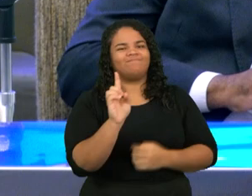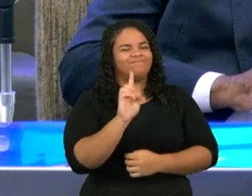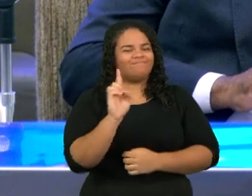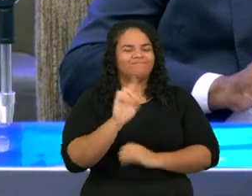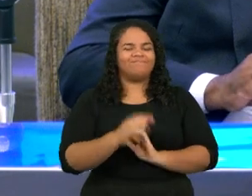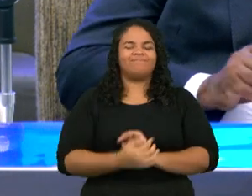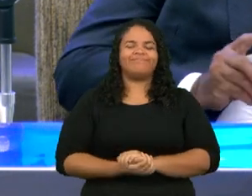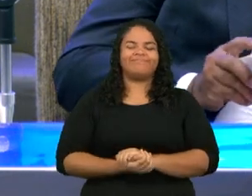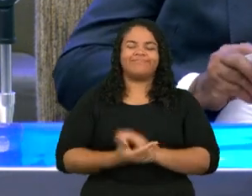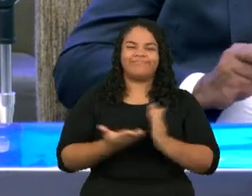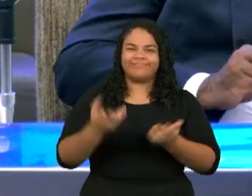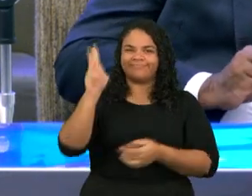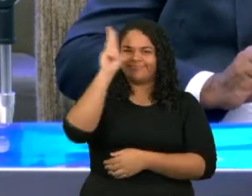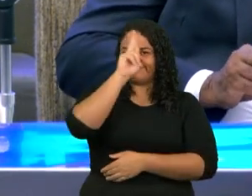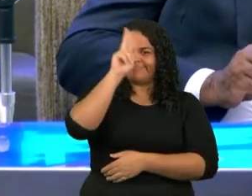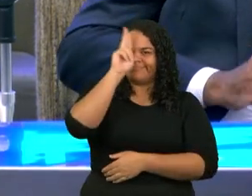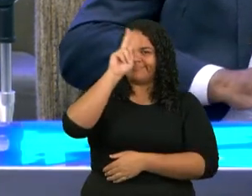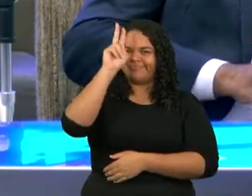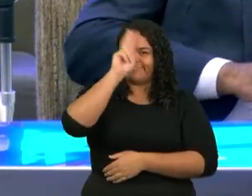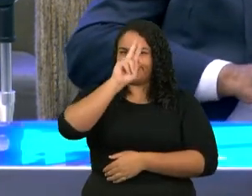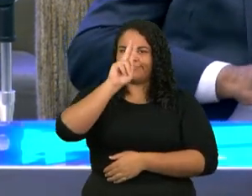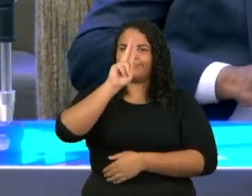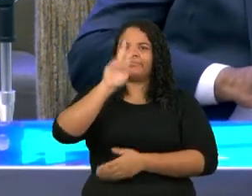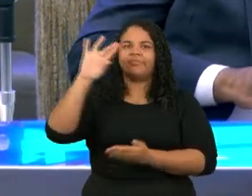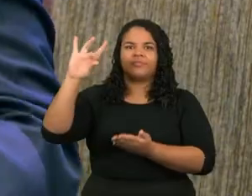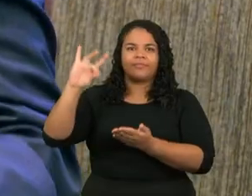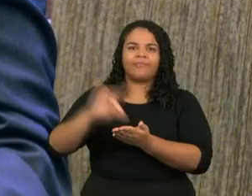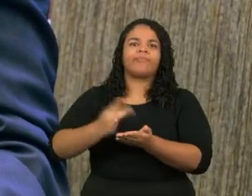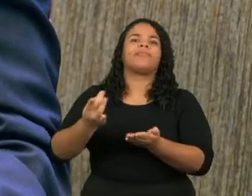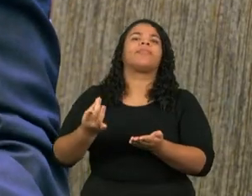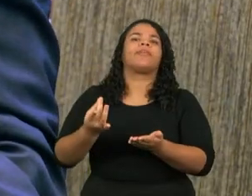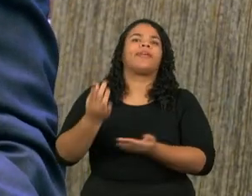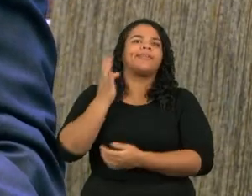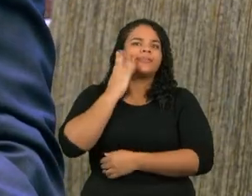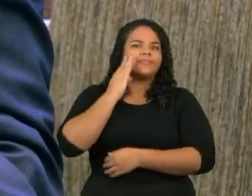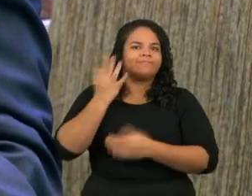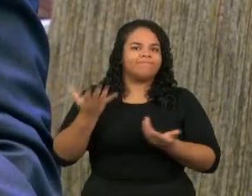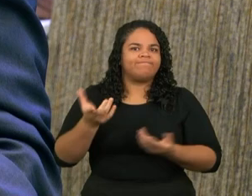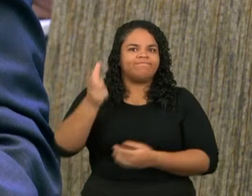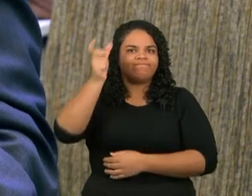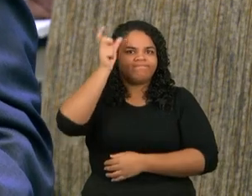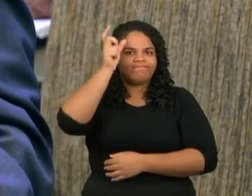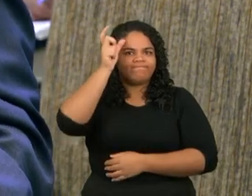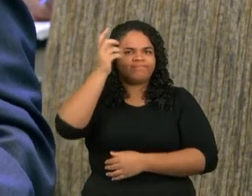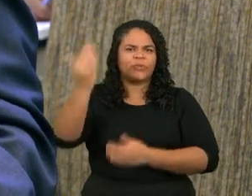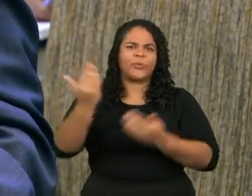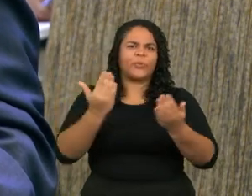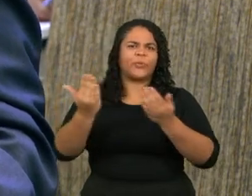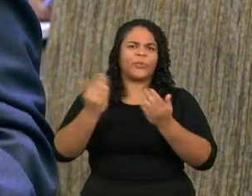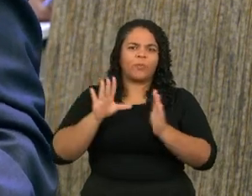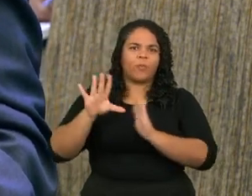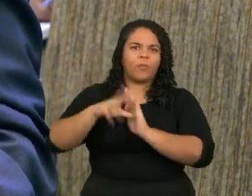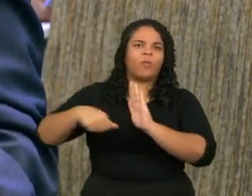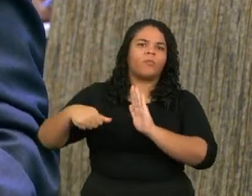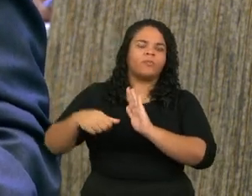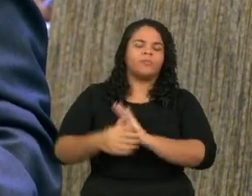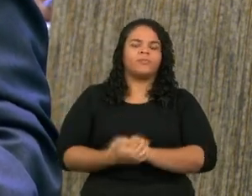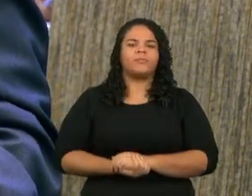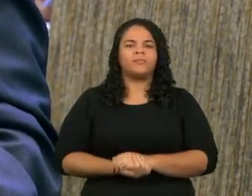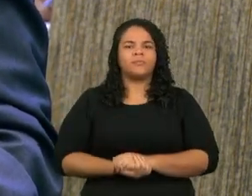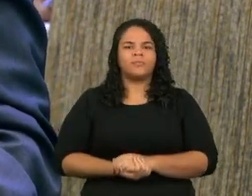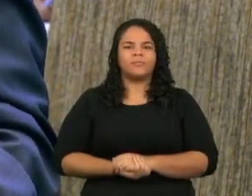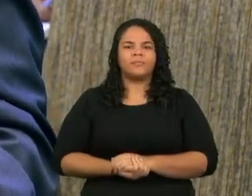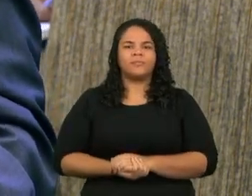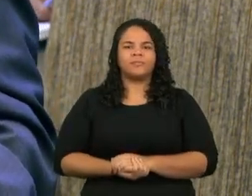que é nas palavras de Jesus aqui o ladrão e em João